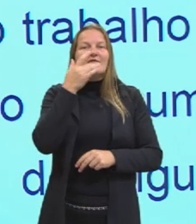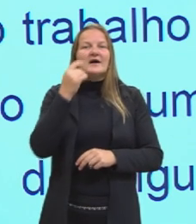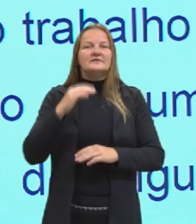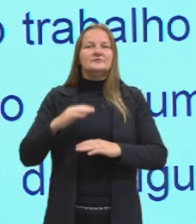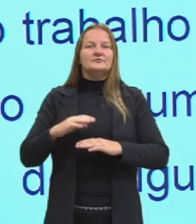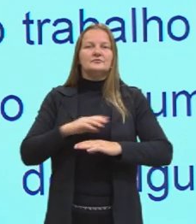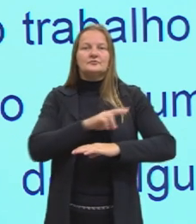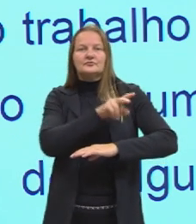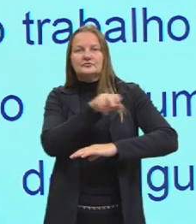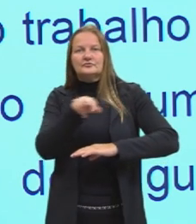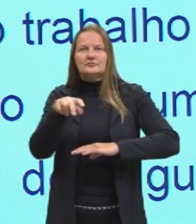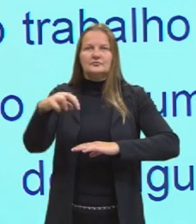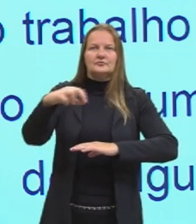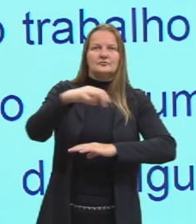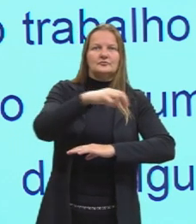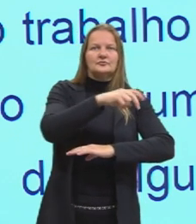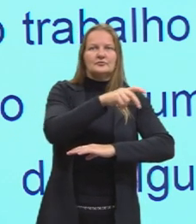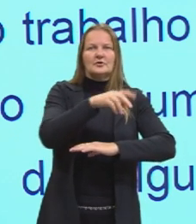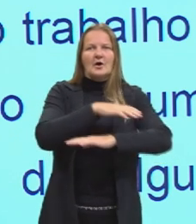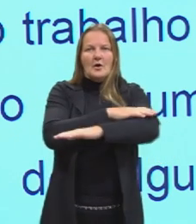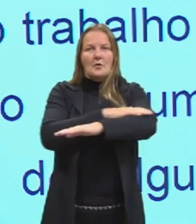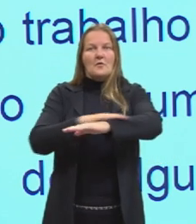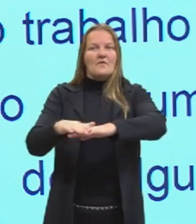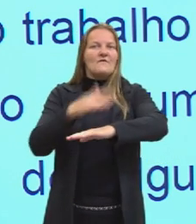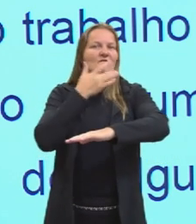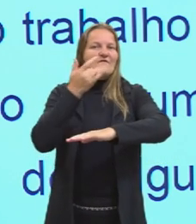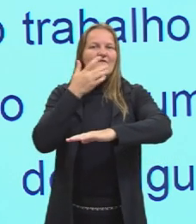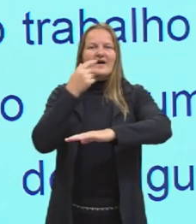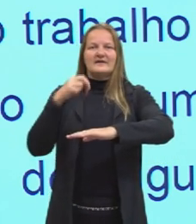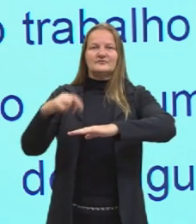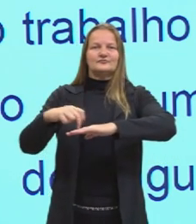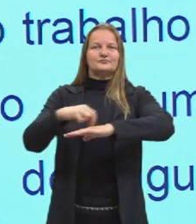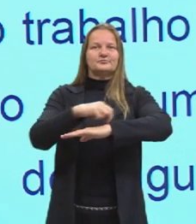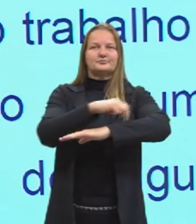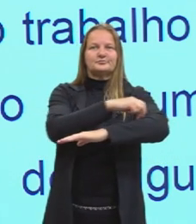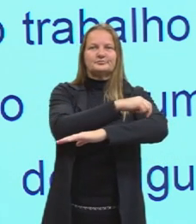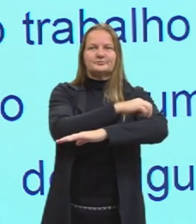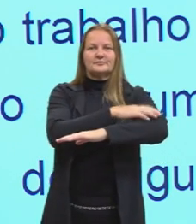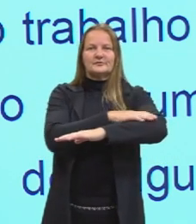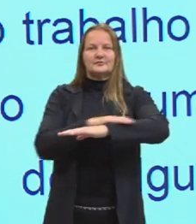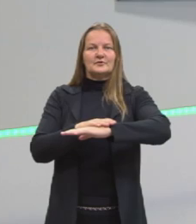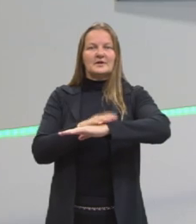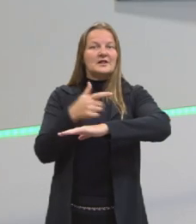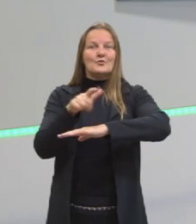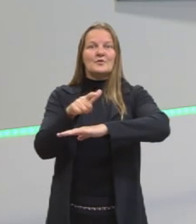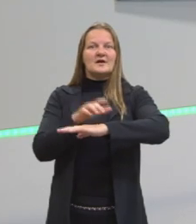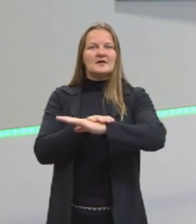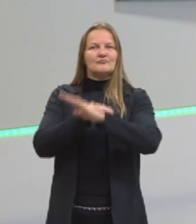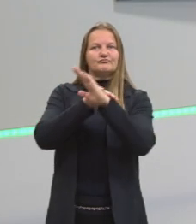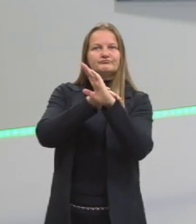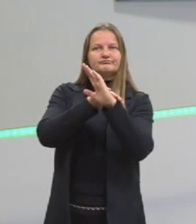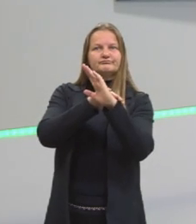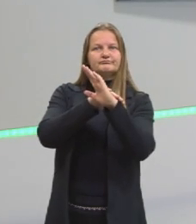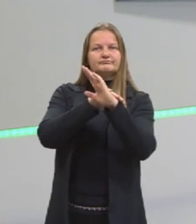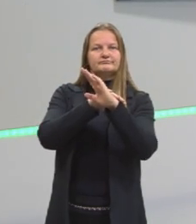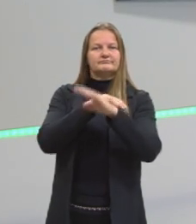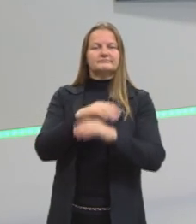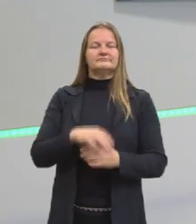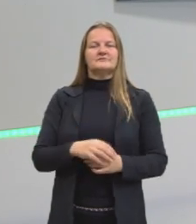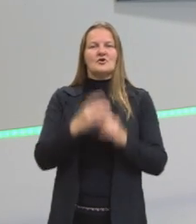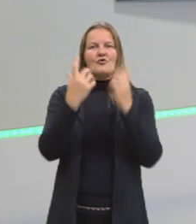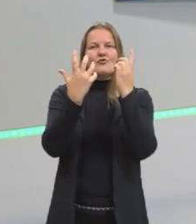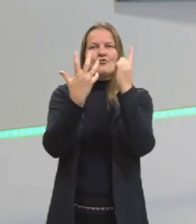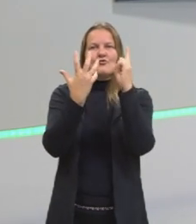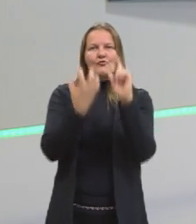para gente caminhar no plano né a gente não realiza trabalho contra a força da gravidade e